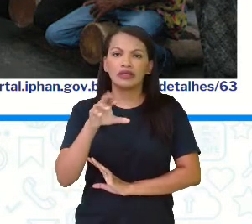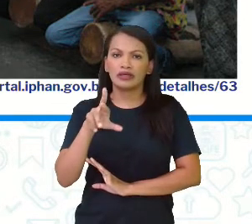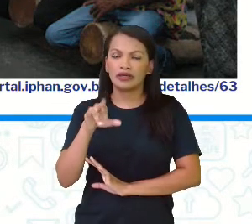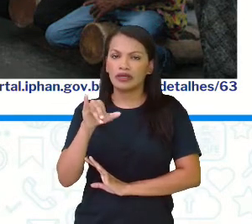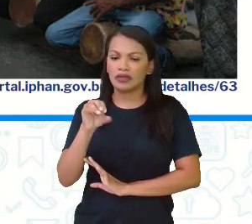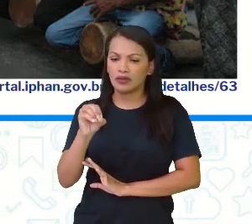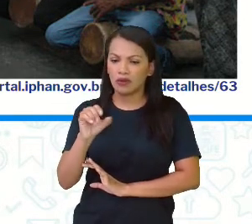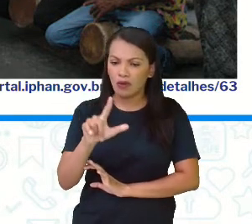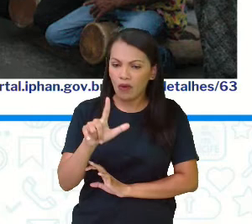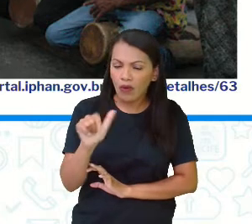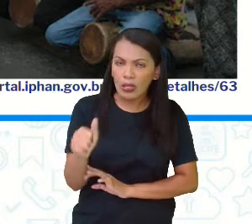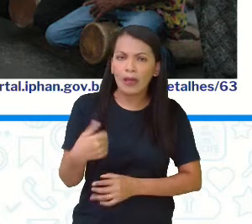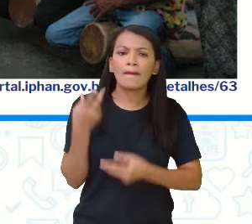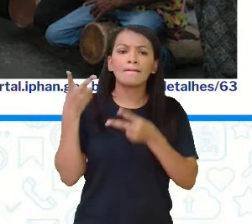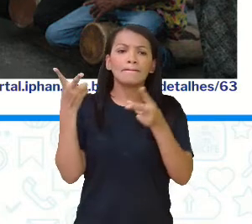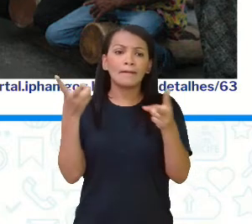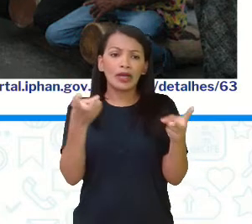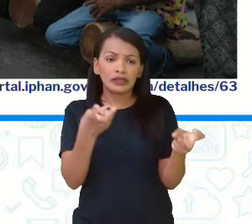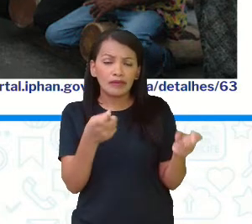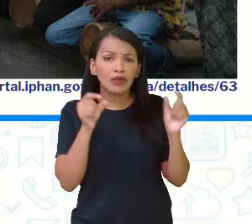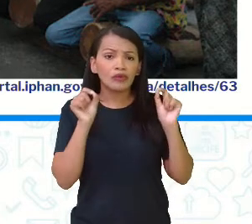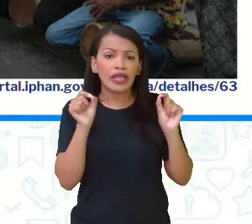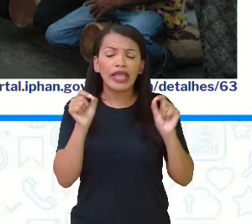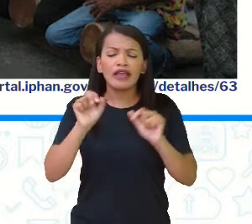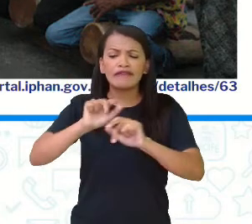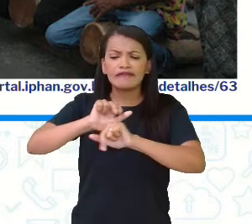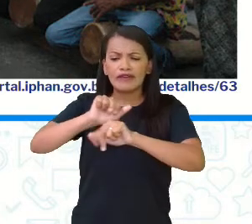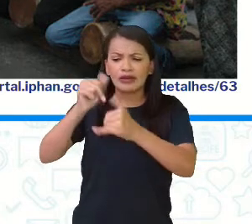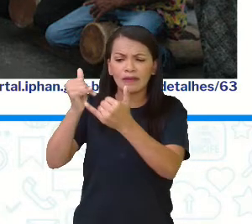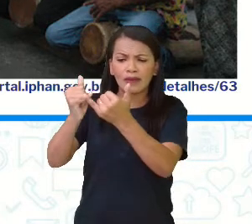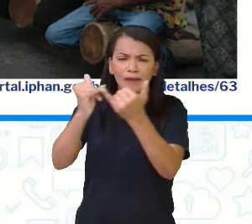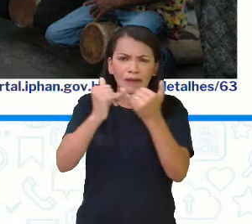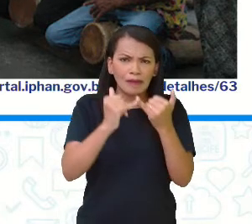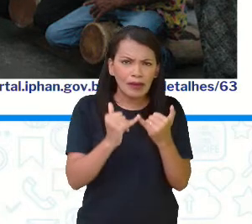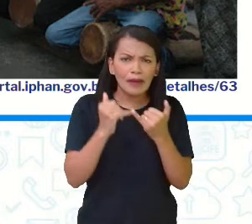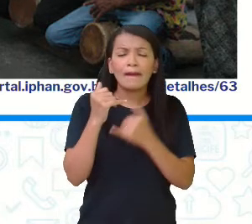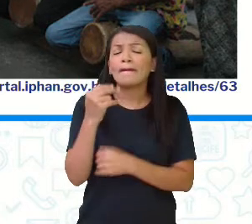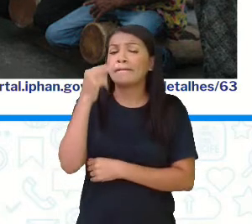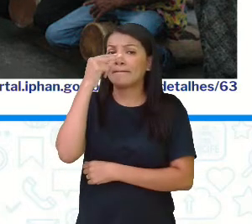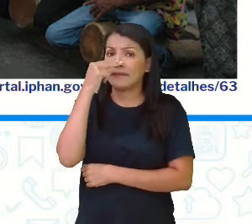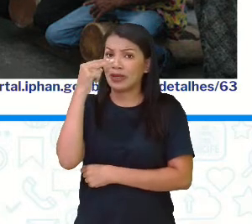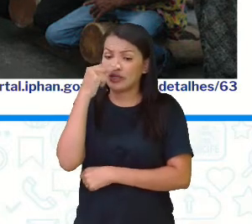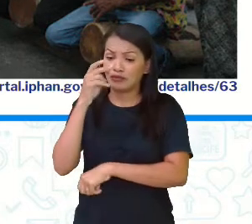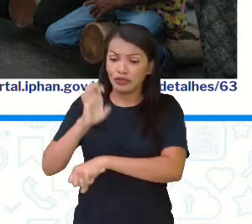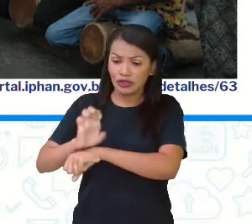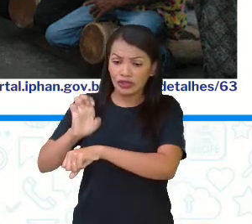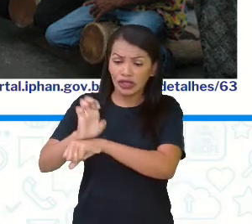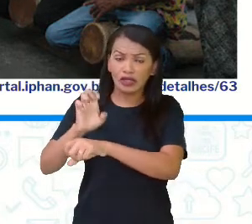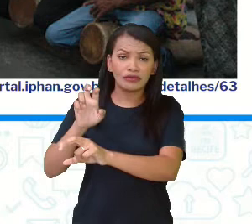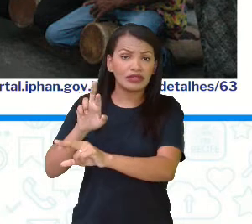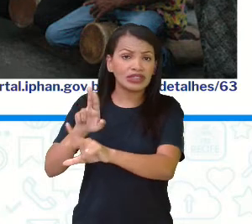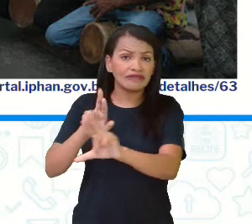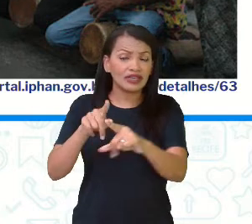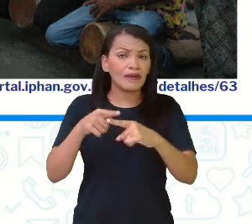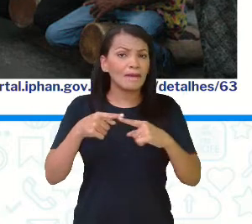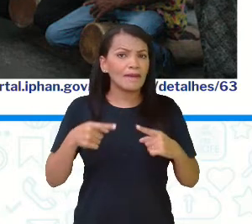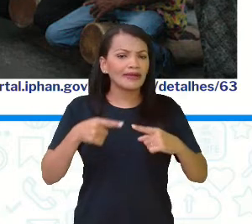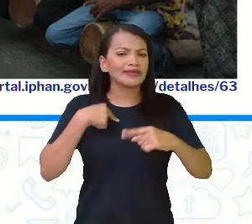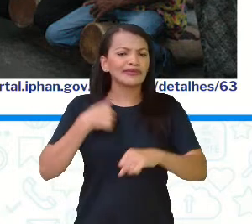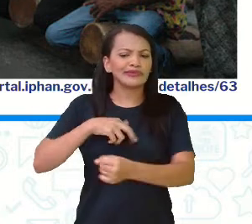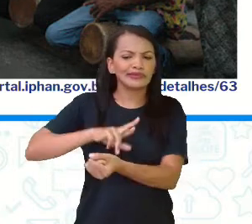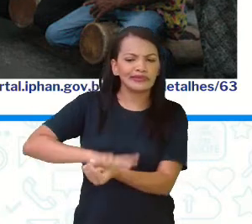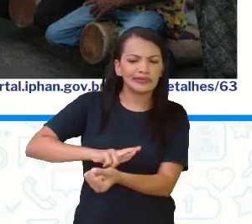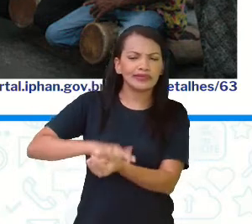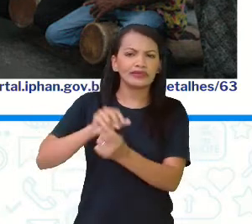de crioula, e a gente vai perceber várias semelhanças, mesmo estando em estados diferentes, mas os ritmos, os